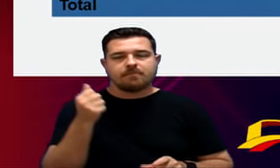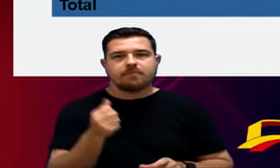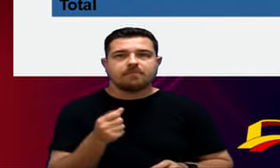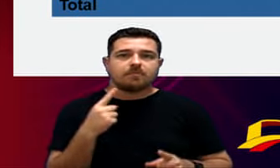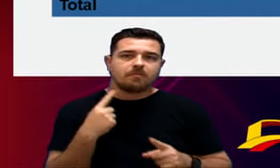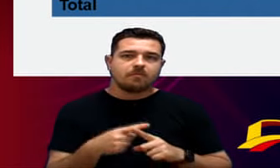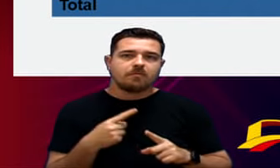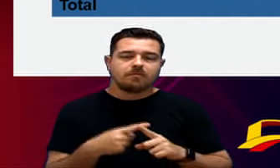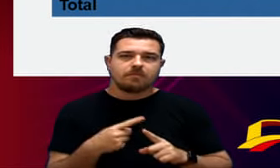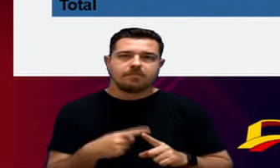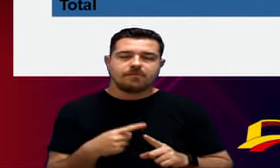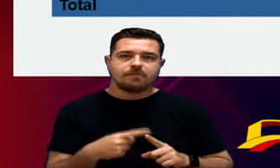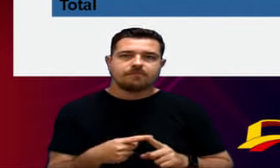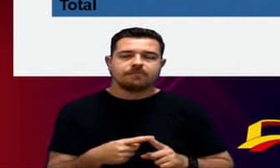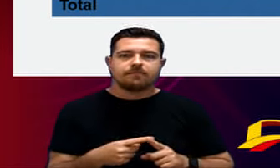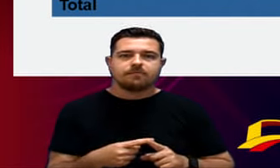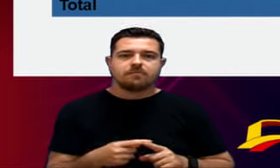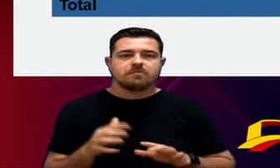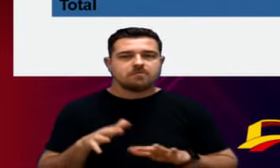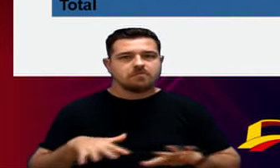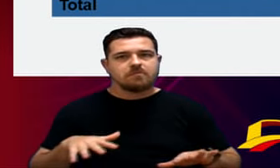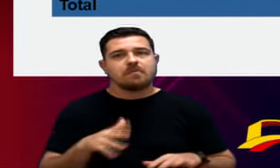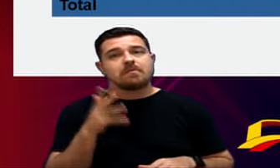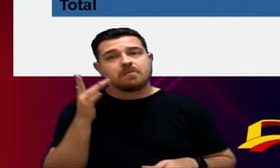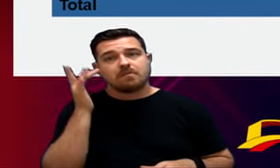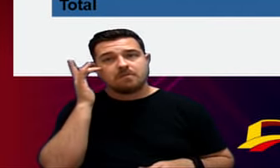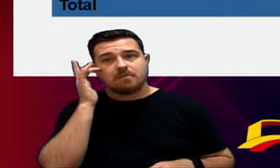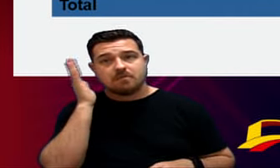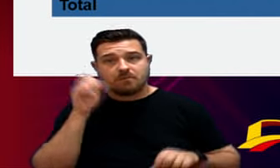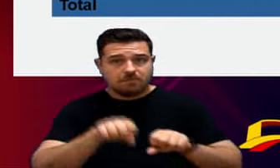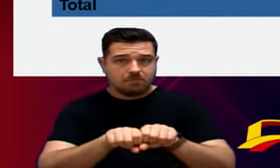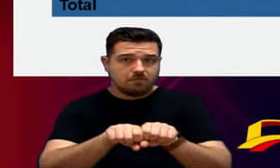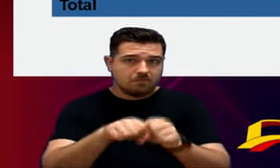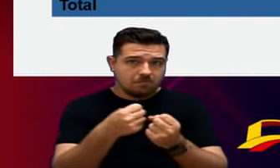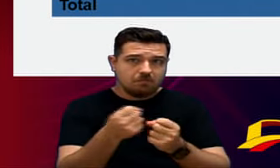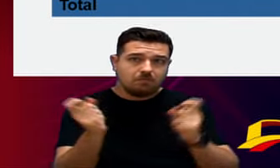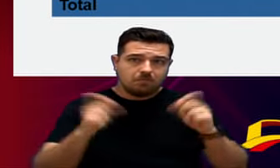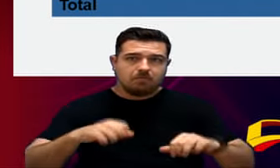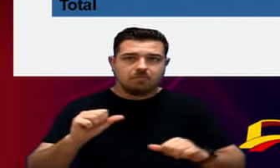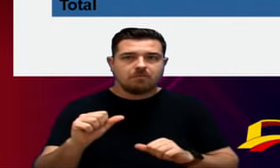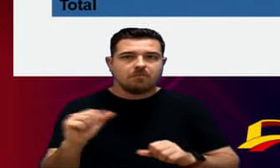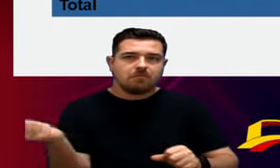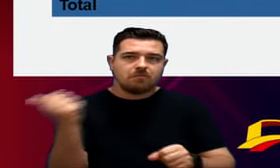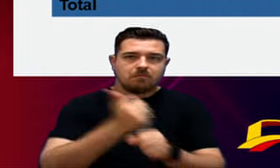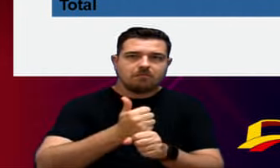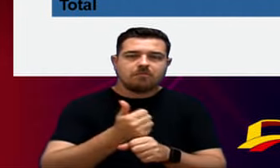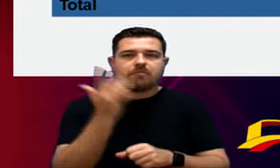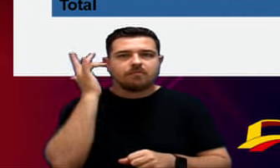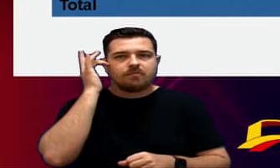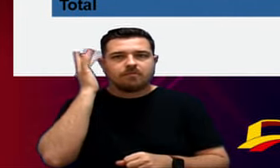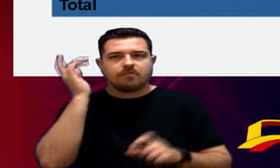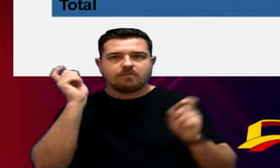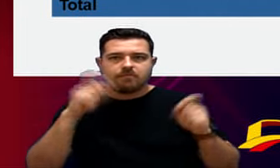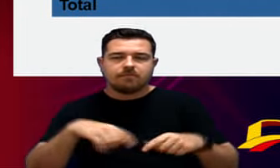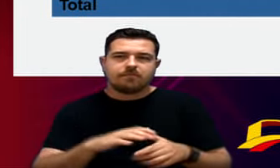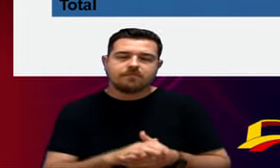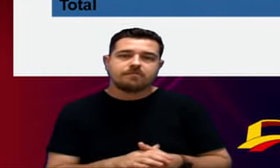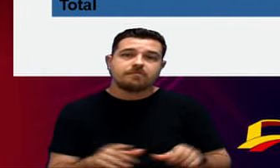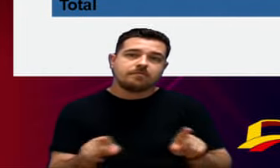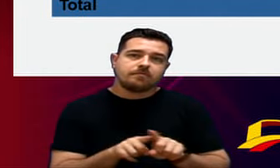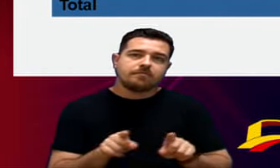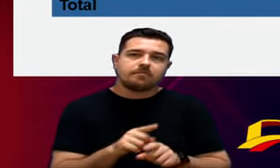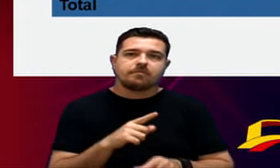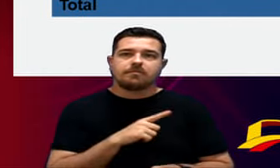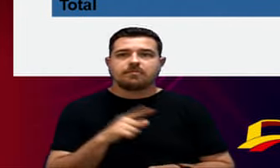inclusive eh a praticidade que você tem na quebra de um veículo rapidamente já é reposto né Eh nós temos